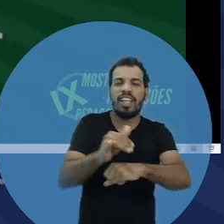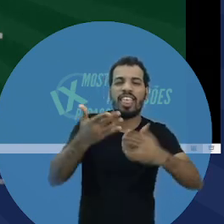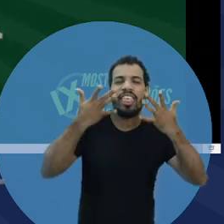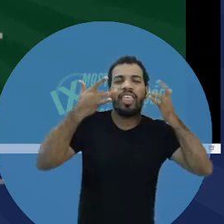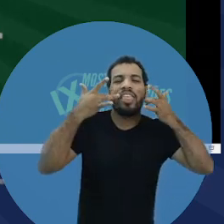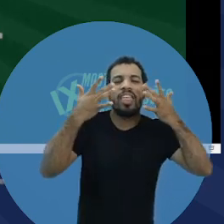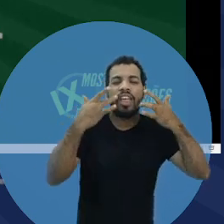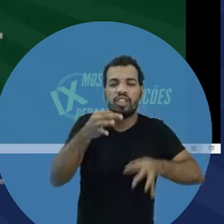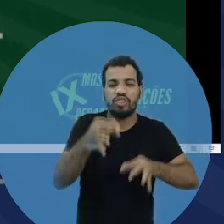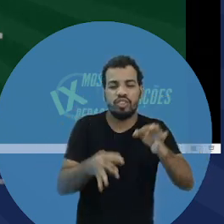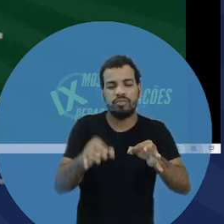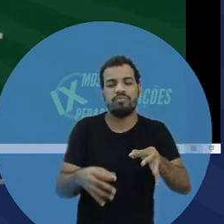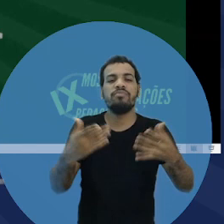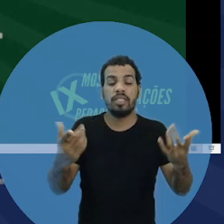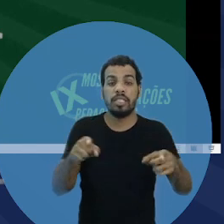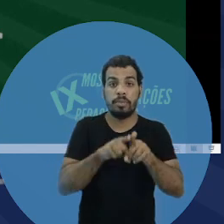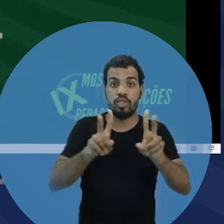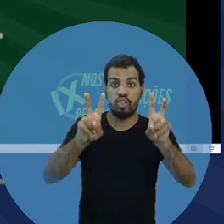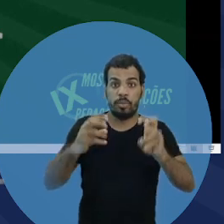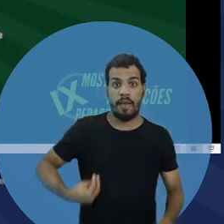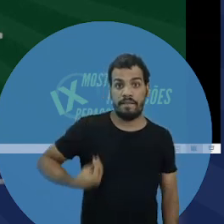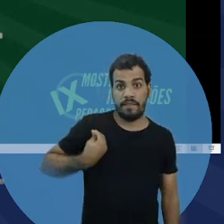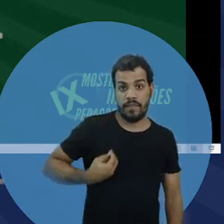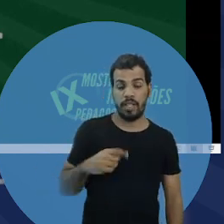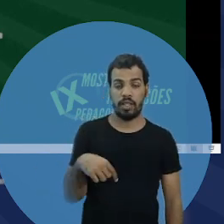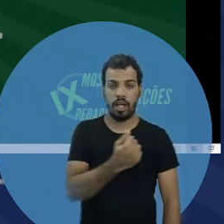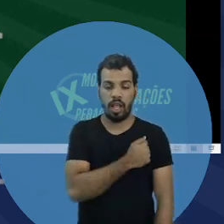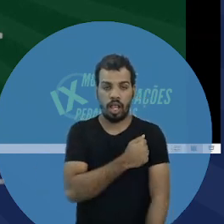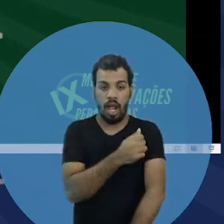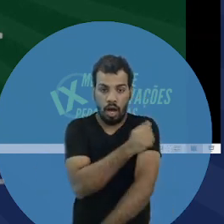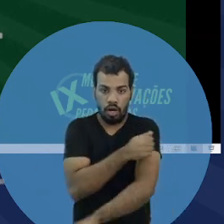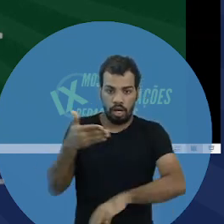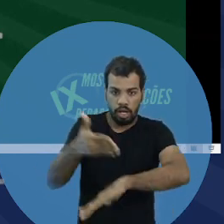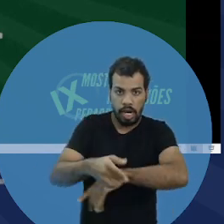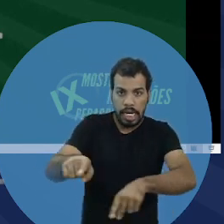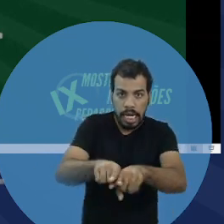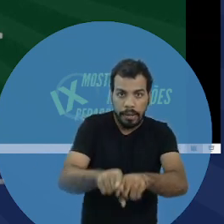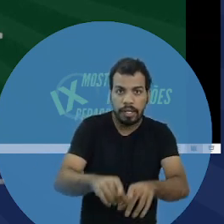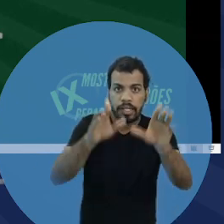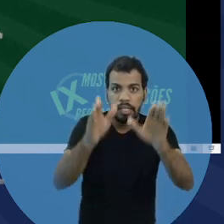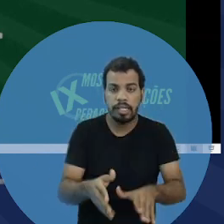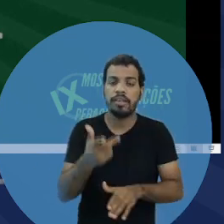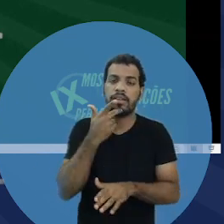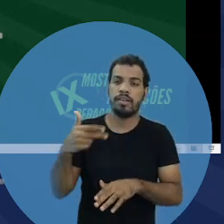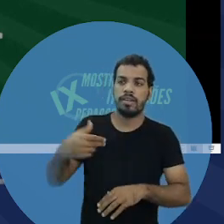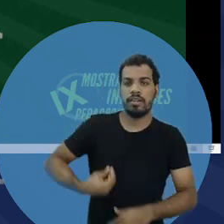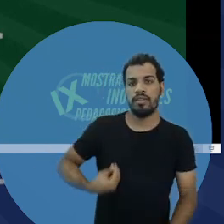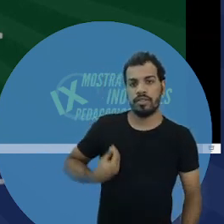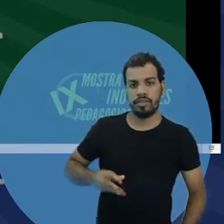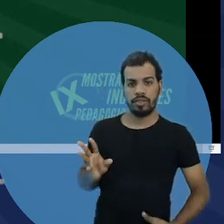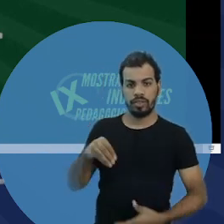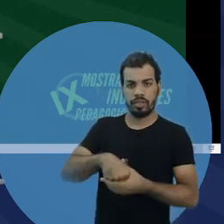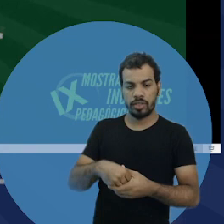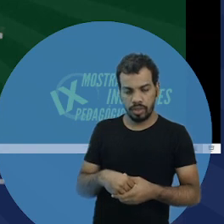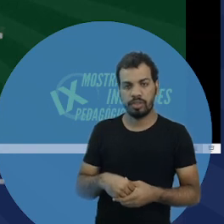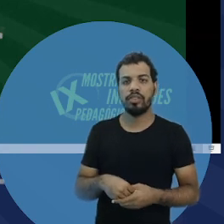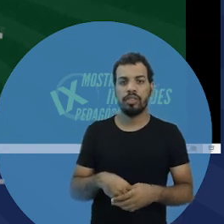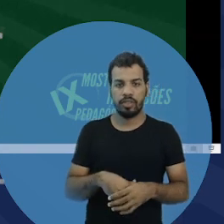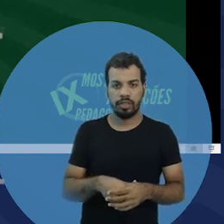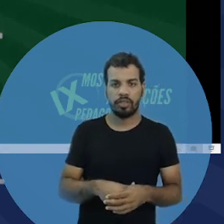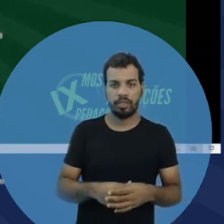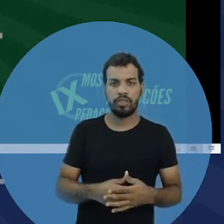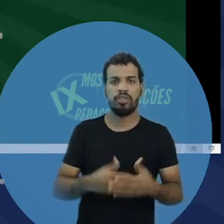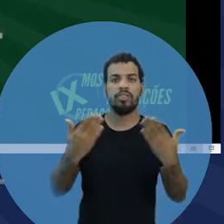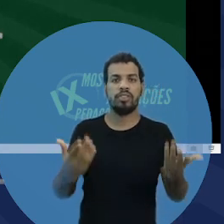vida, e os nossos alunos foram inseridos também, e estão inseridos no nosso núcleo de gênero, nele como um todo, que vem somar diante